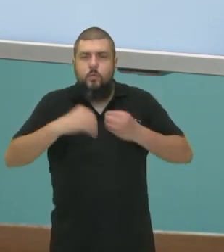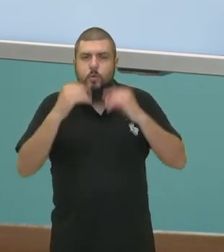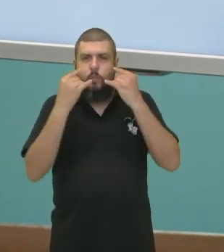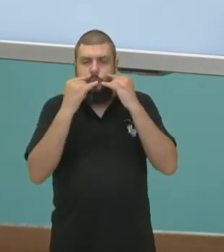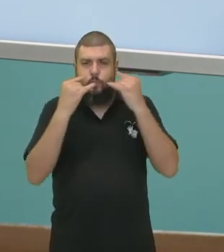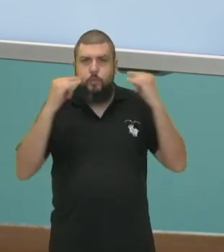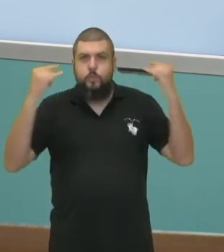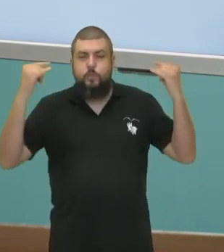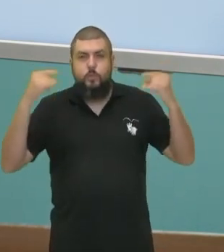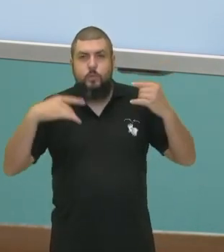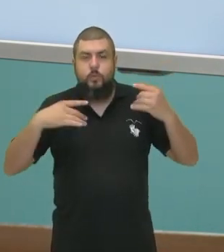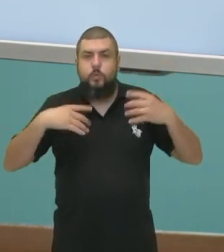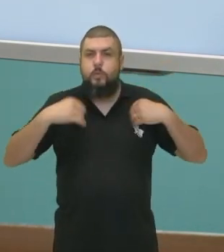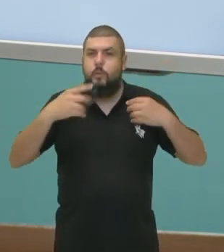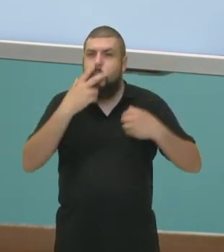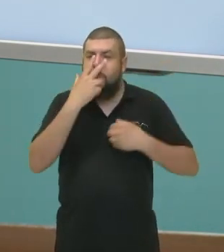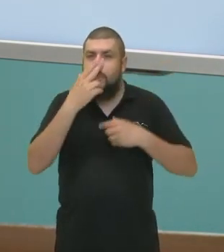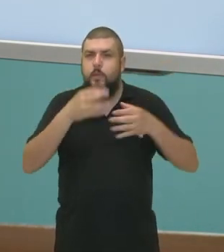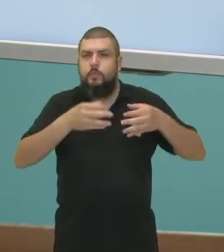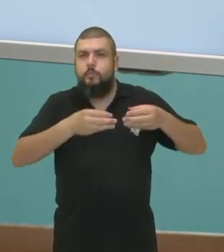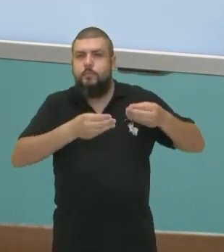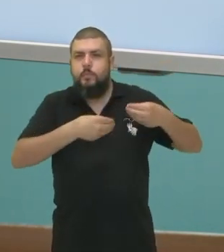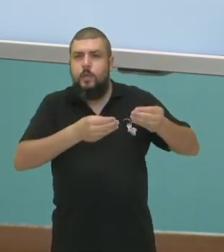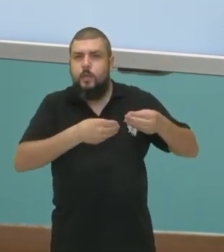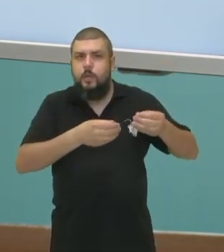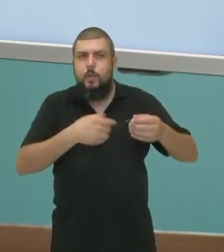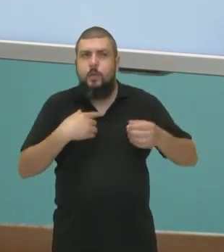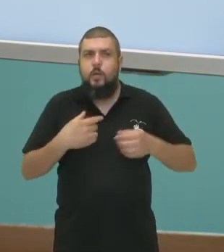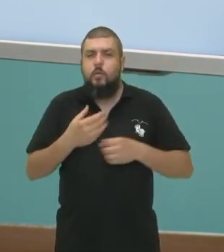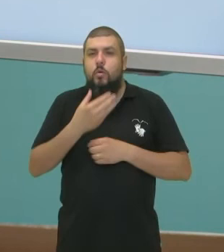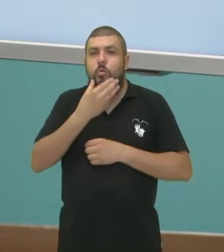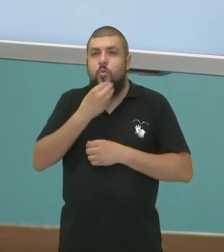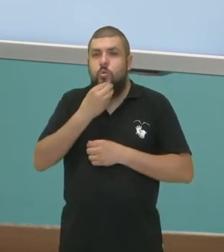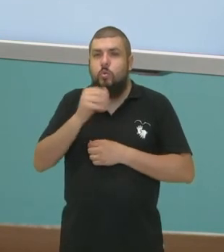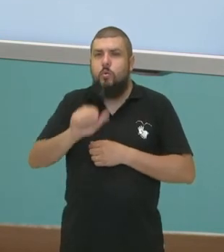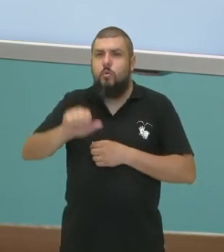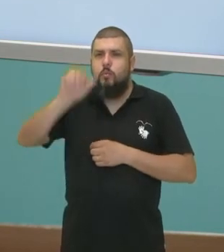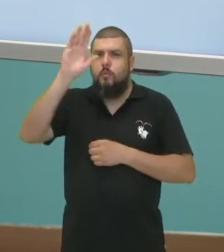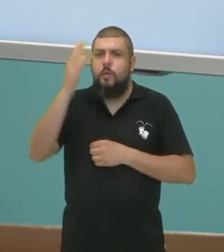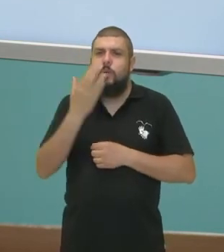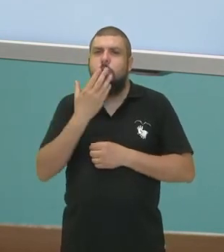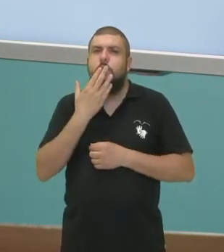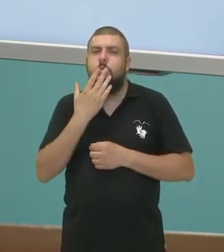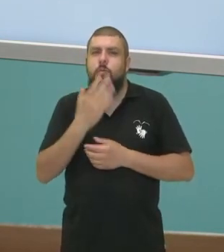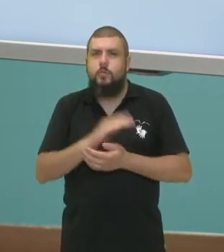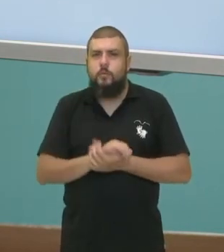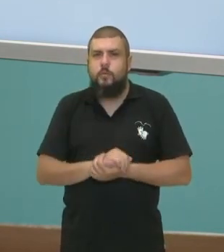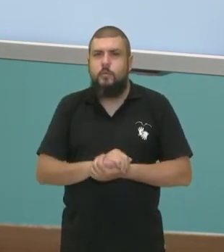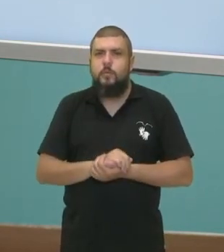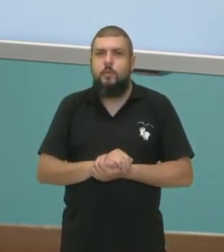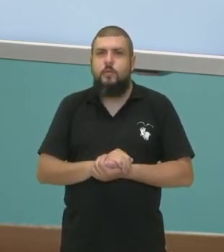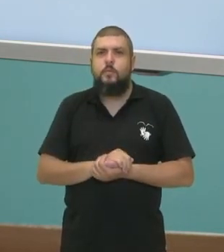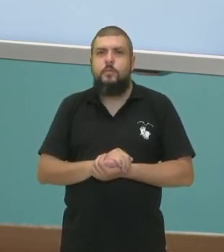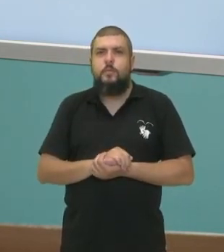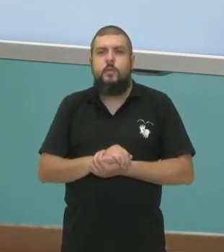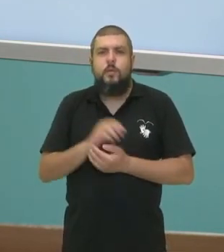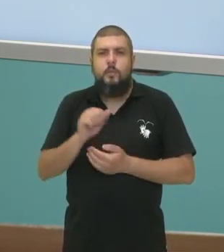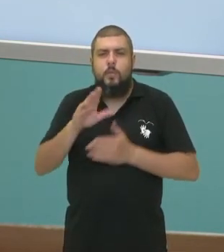de vinil. Olha aqui, roupa colorida para os homens, pantalones, trajes